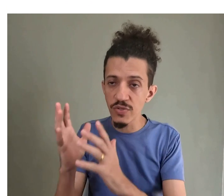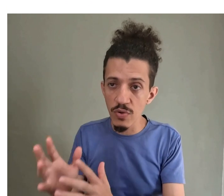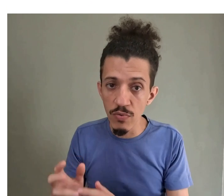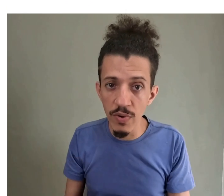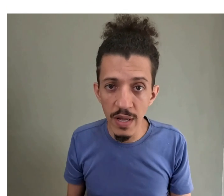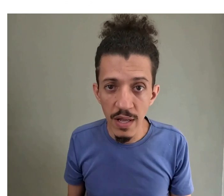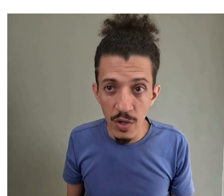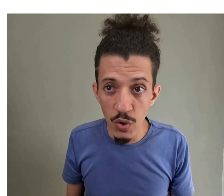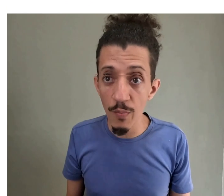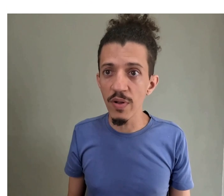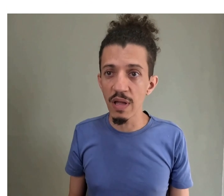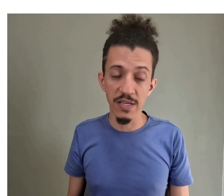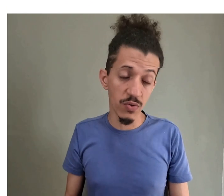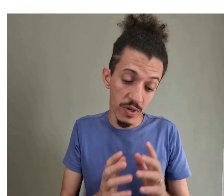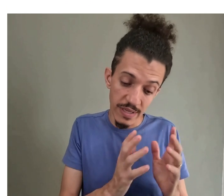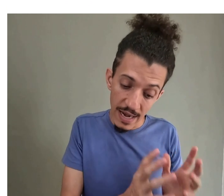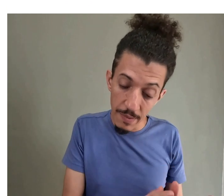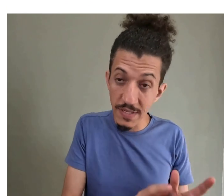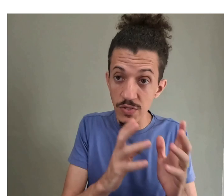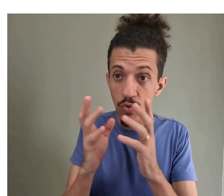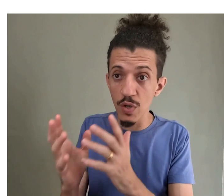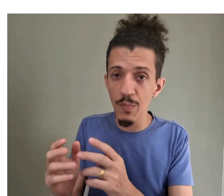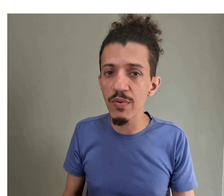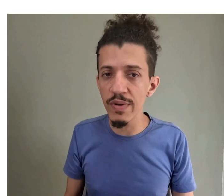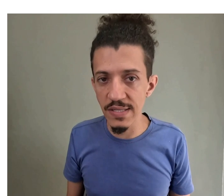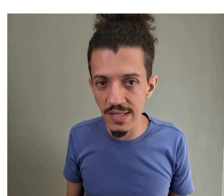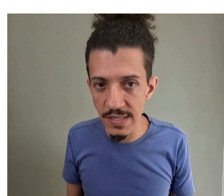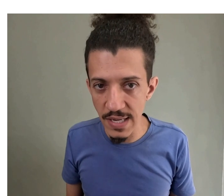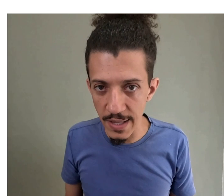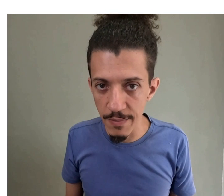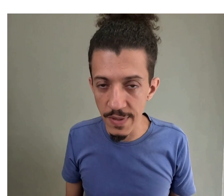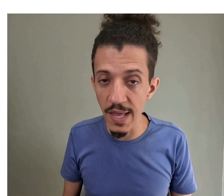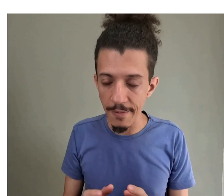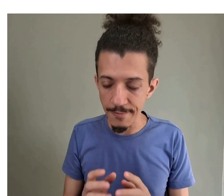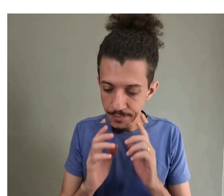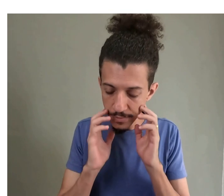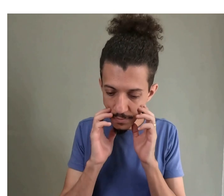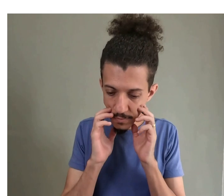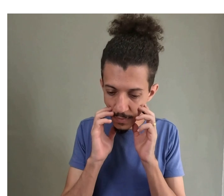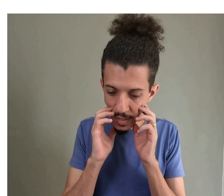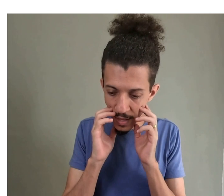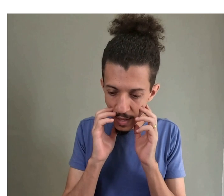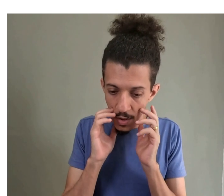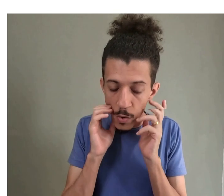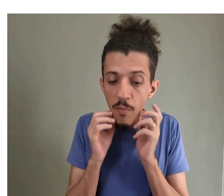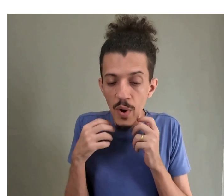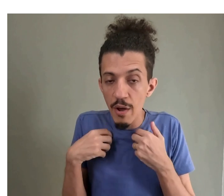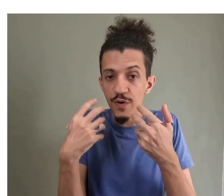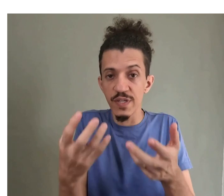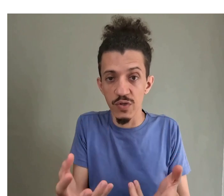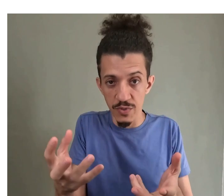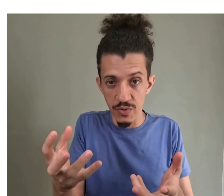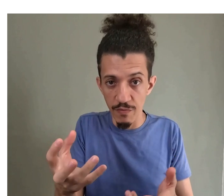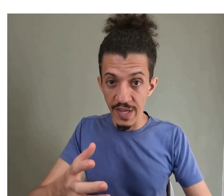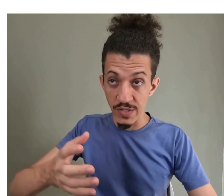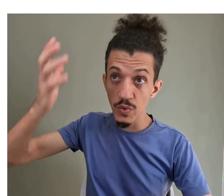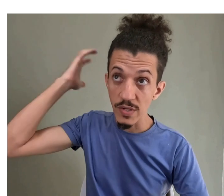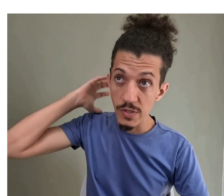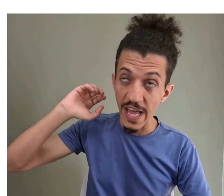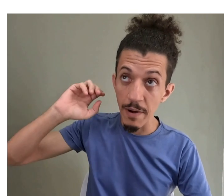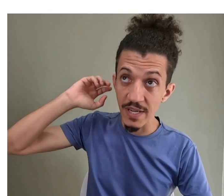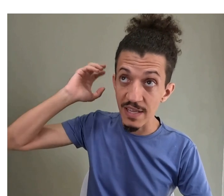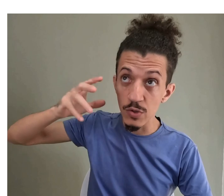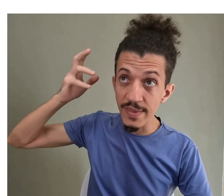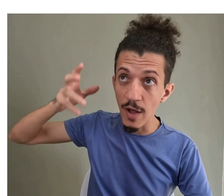a estrutura da Libras e a estrutura do português sinalizado, que é: como eu e você somos ouvintes, o